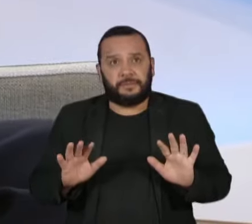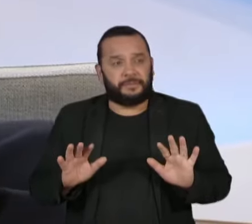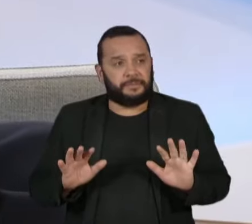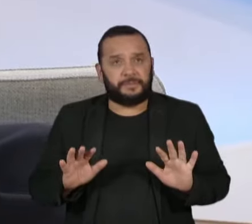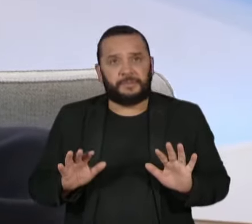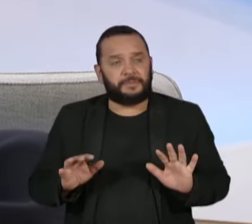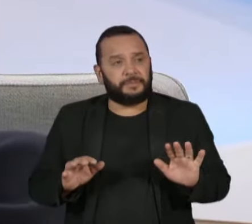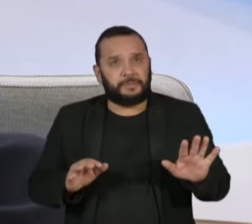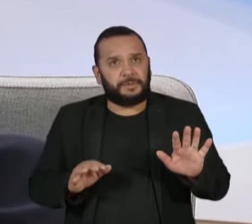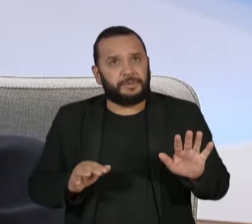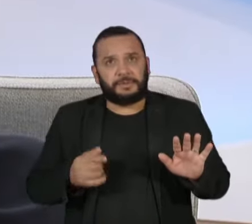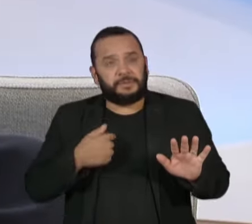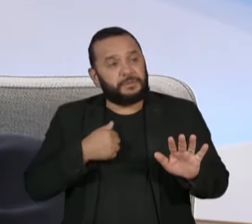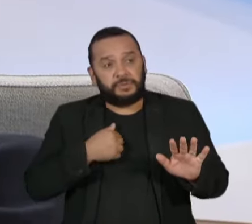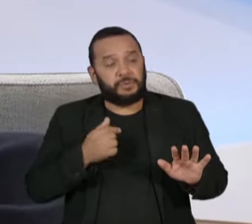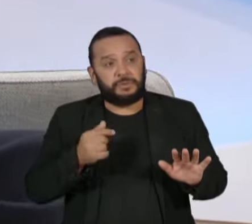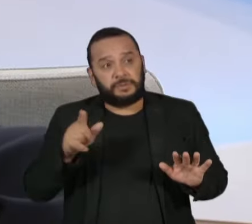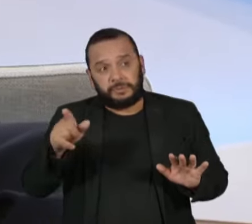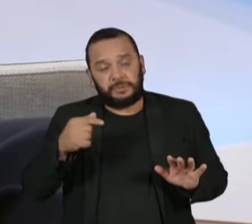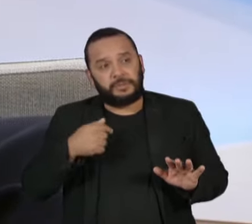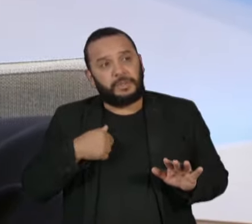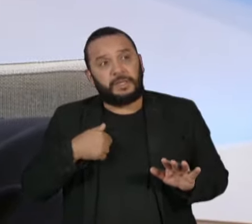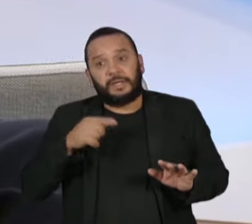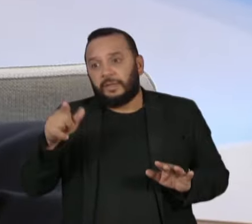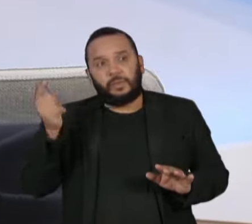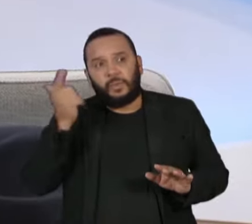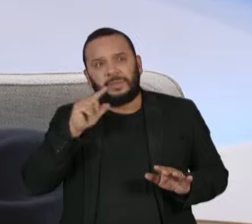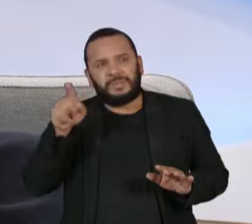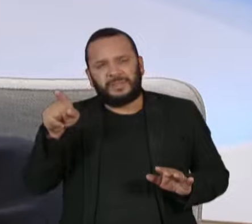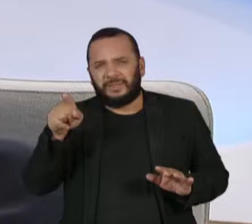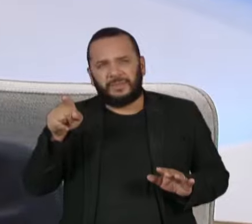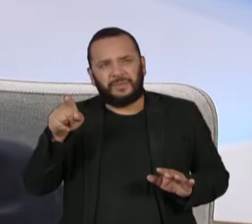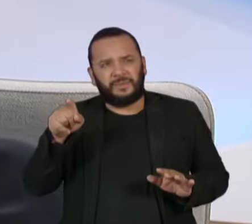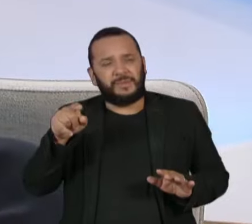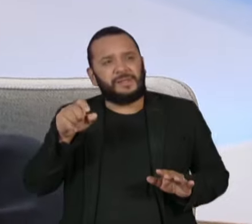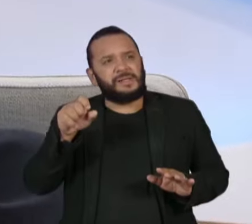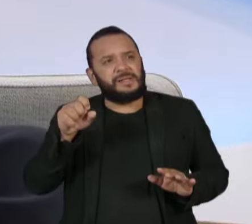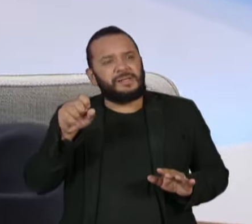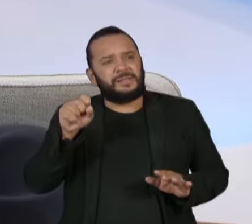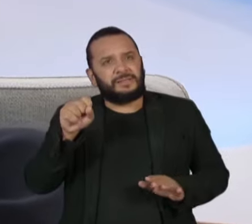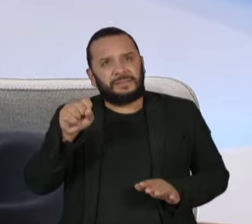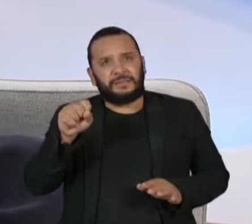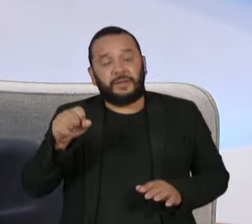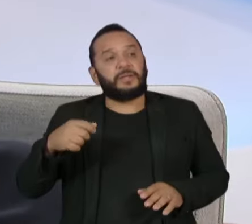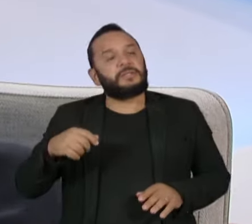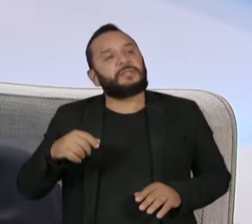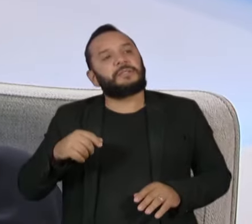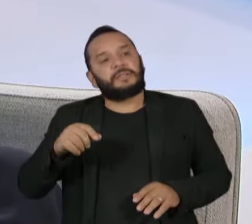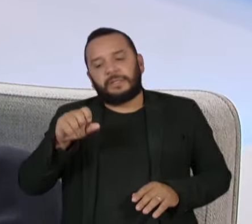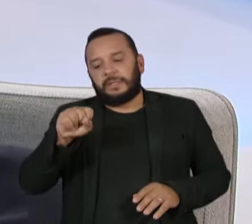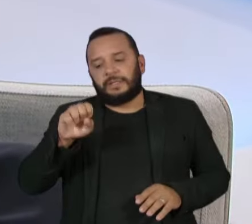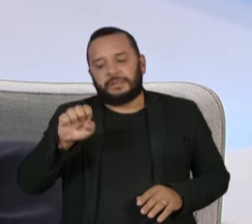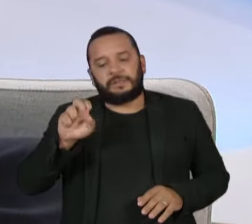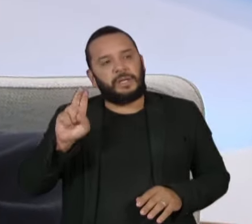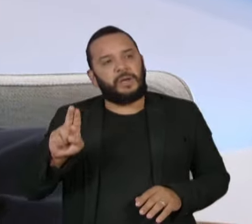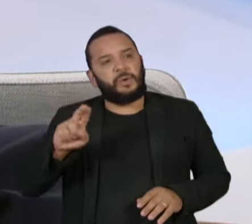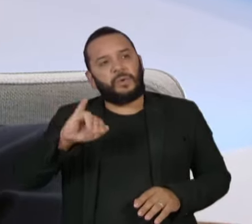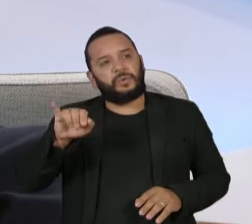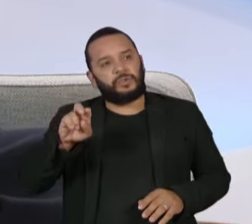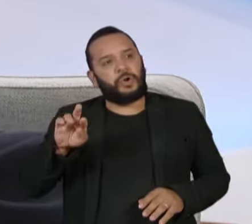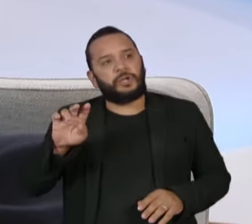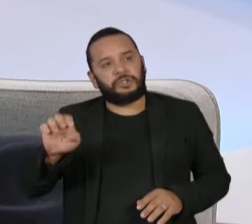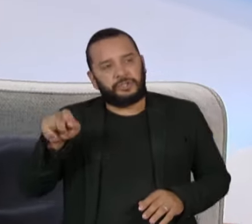não conseguiu registrar o filho dele também, de primeira. Samba. O filho do seu Jorge também teve questões.